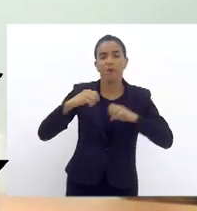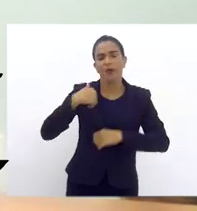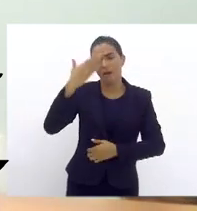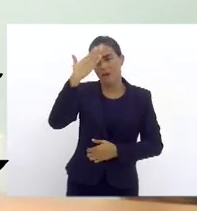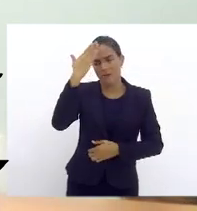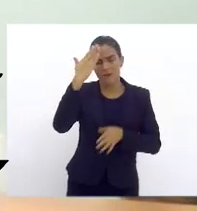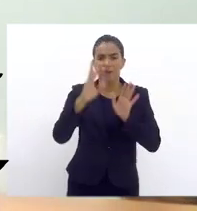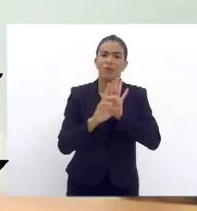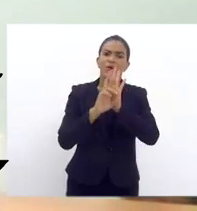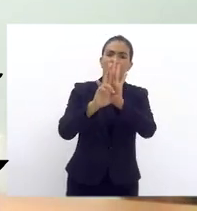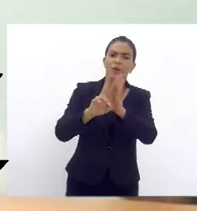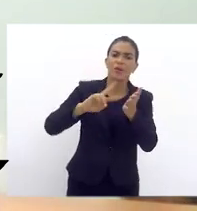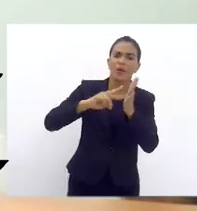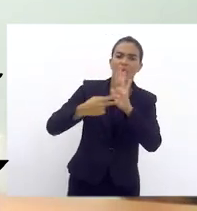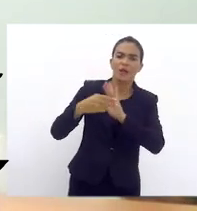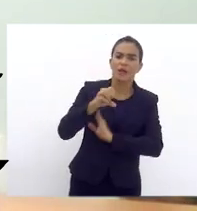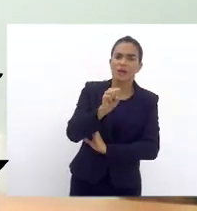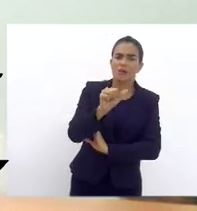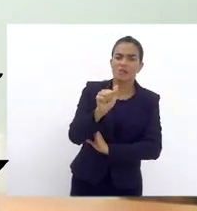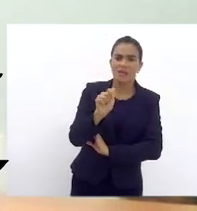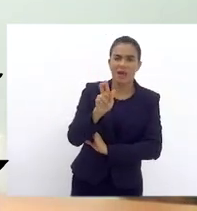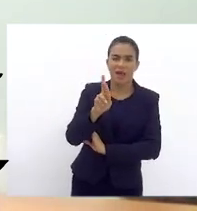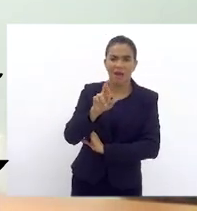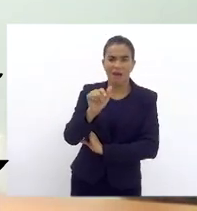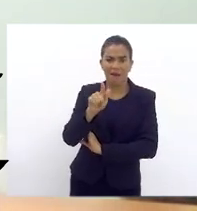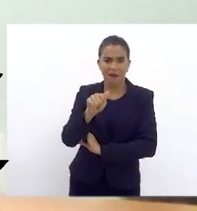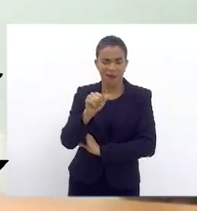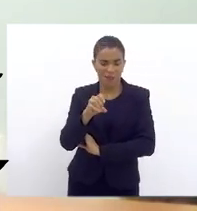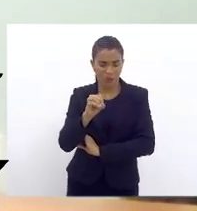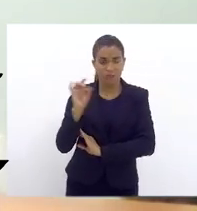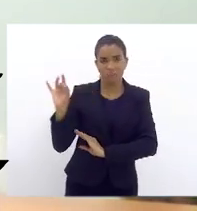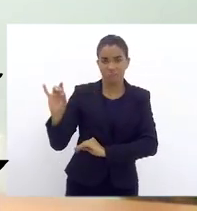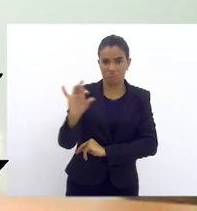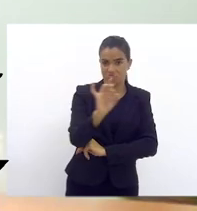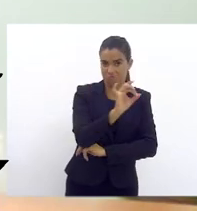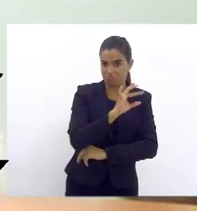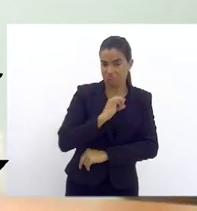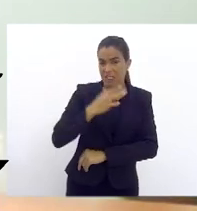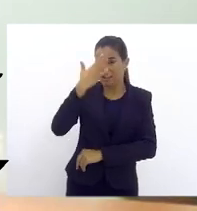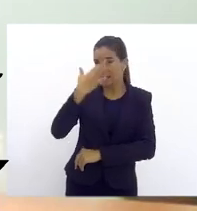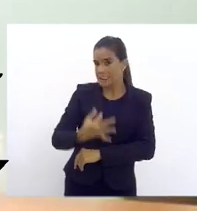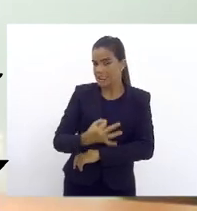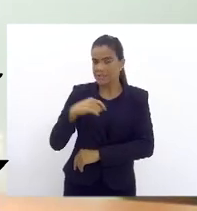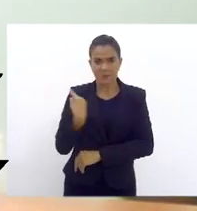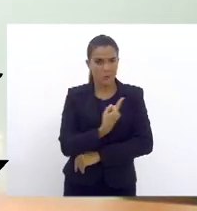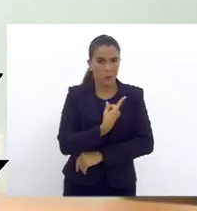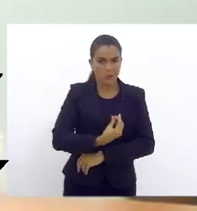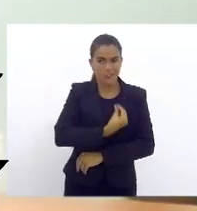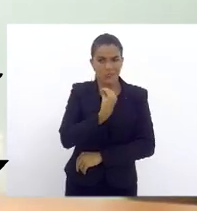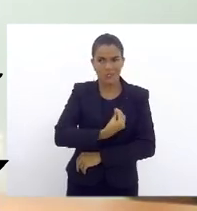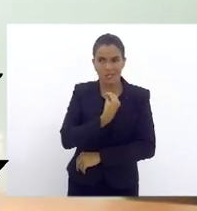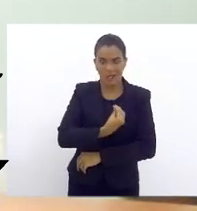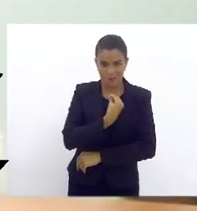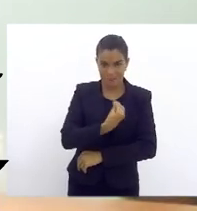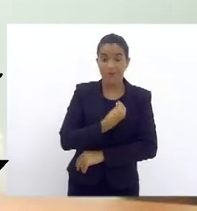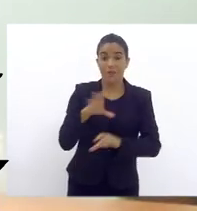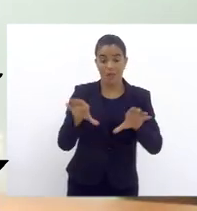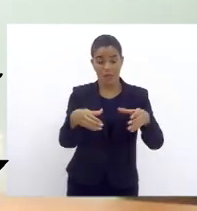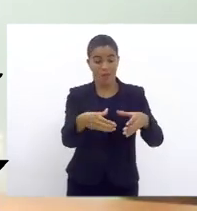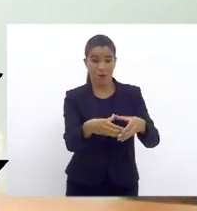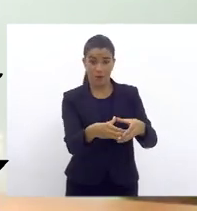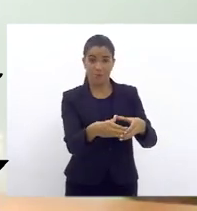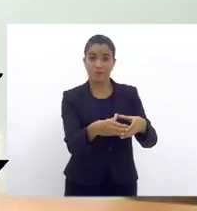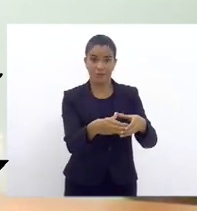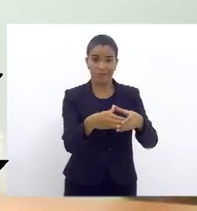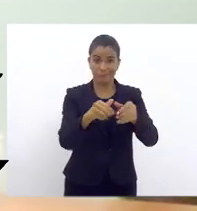representa o sagrado para cada um E pode ter a certeza que nós estamos aqui nesta comissão e nessa